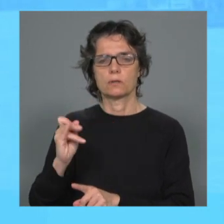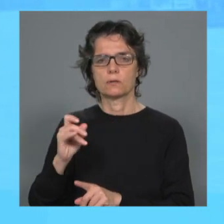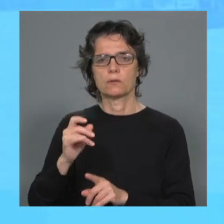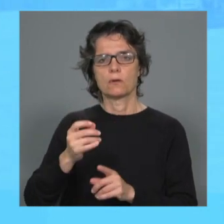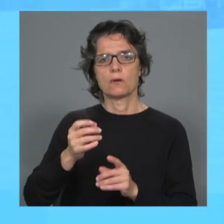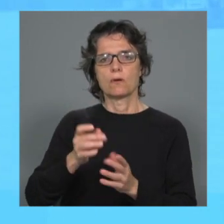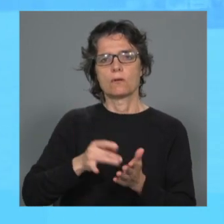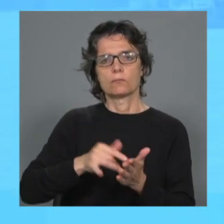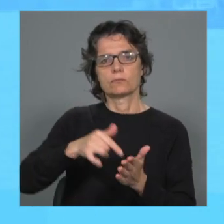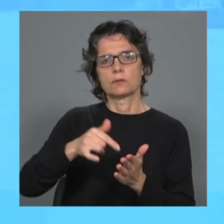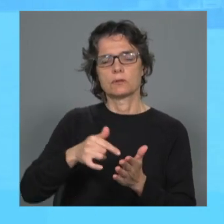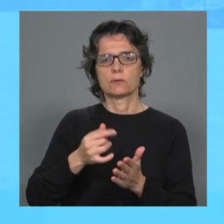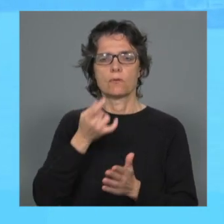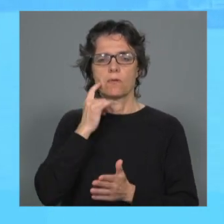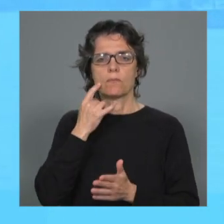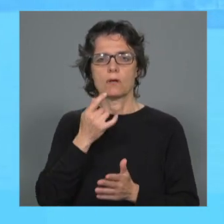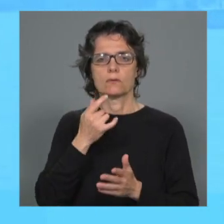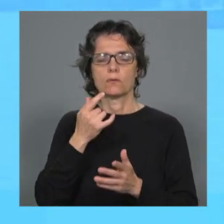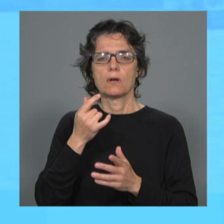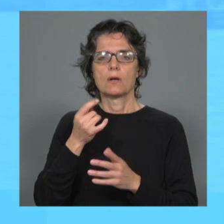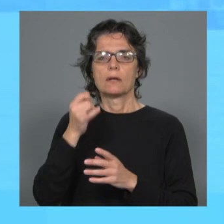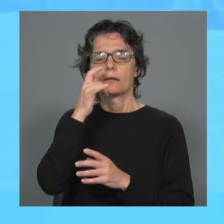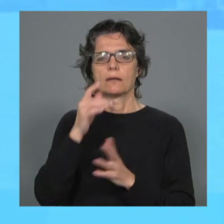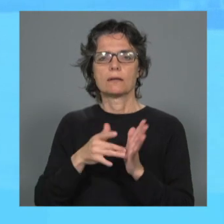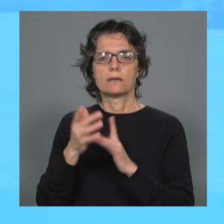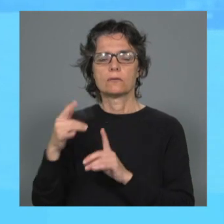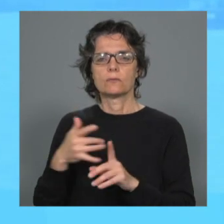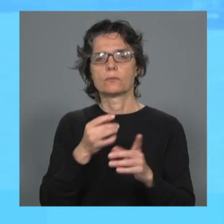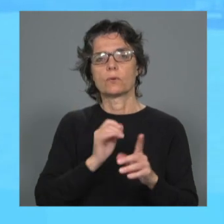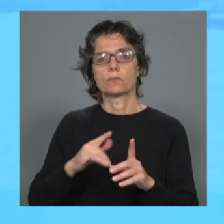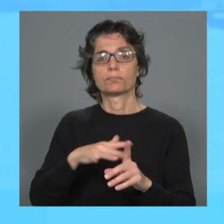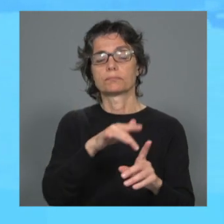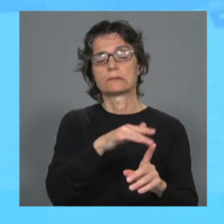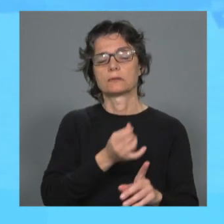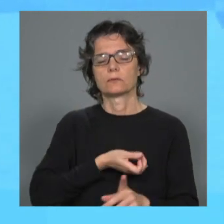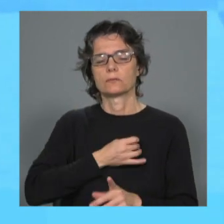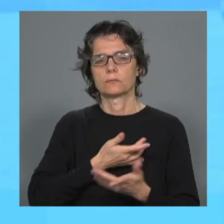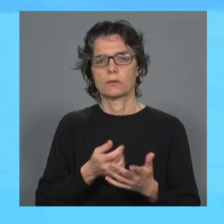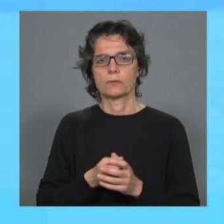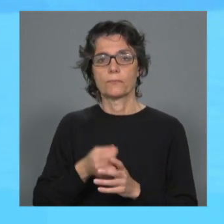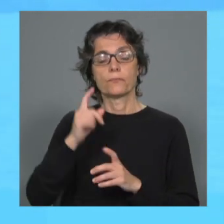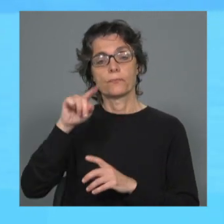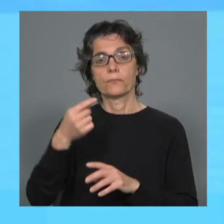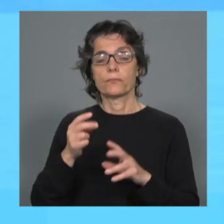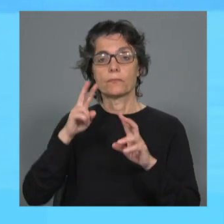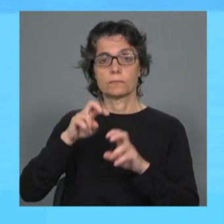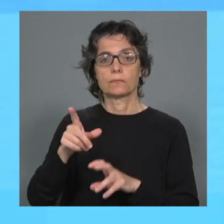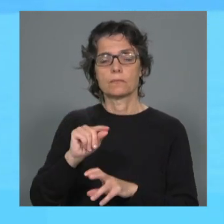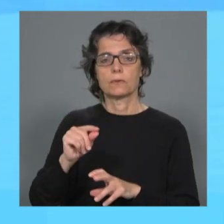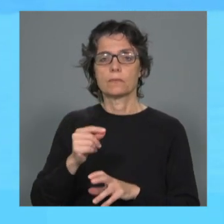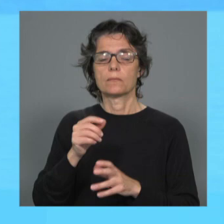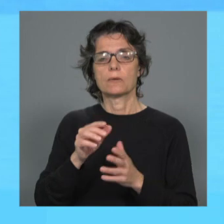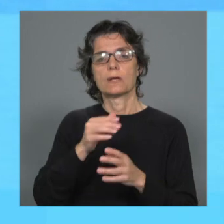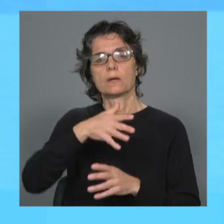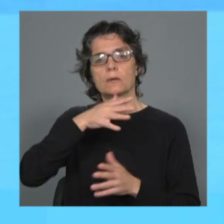essa obra o ponto de partida no programa que agora partilhamos consigo, onde vamos também deixar pistas de análise da liturgia deste domingo.